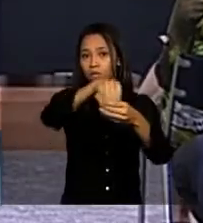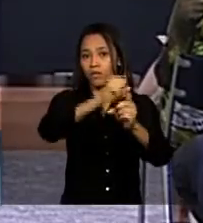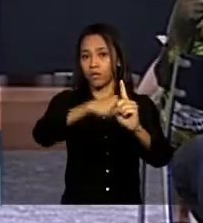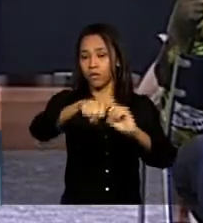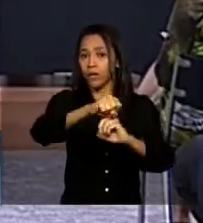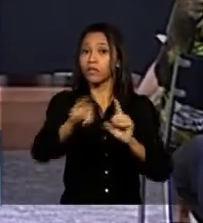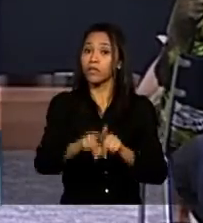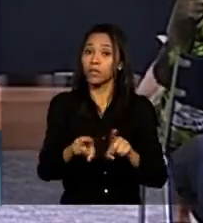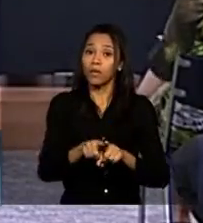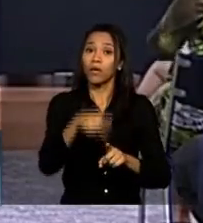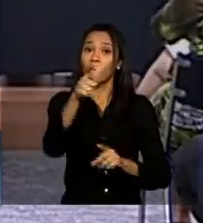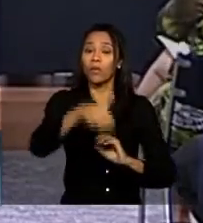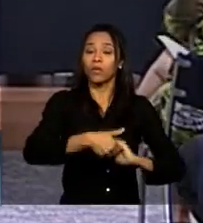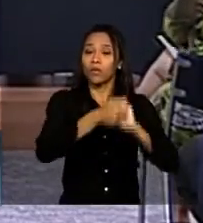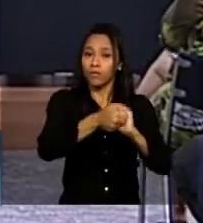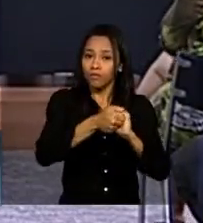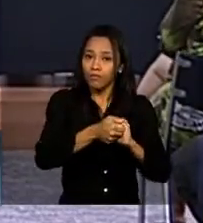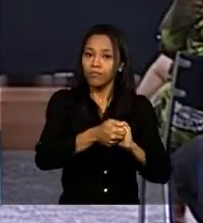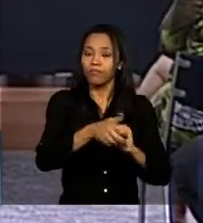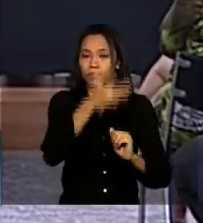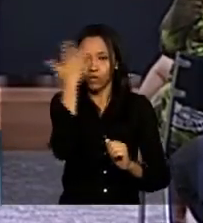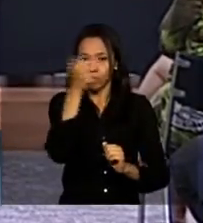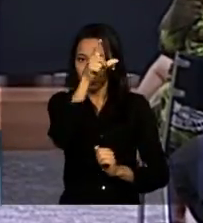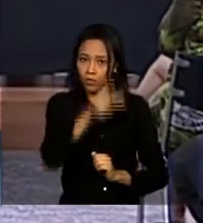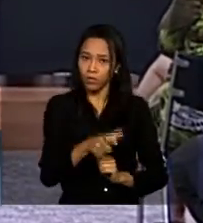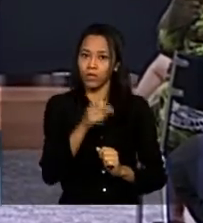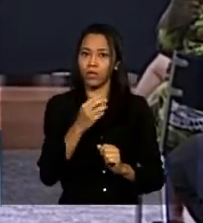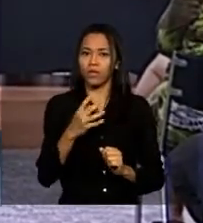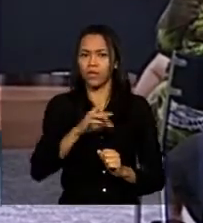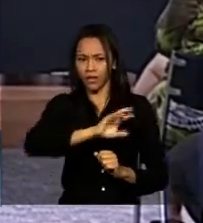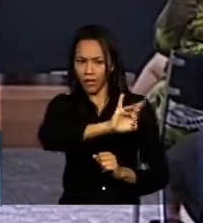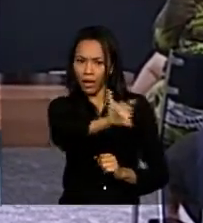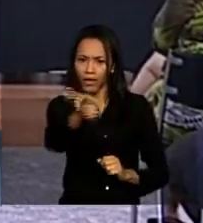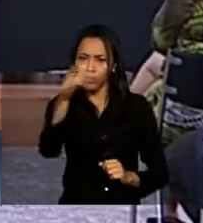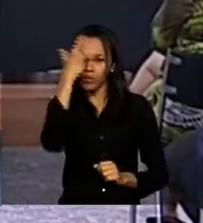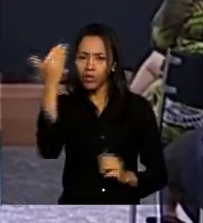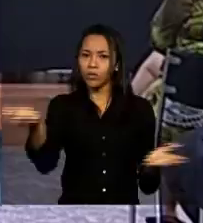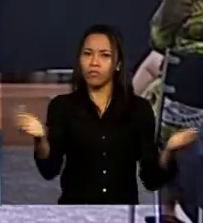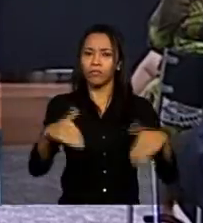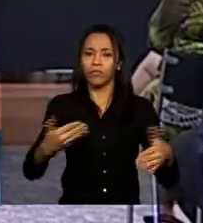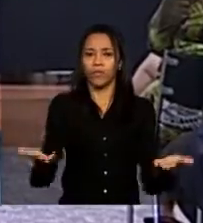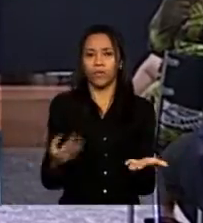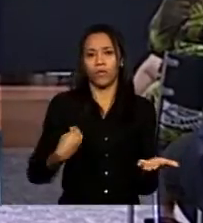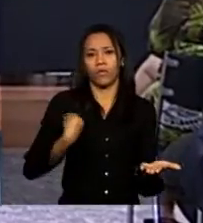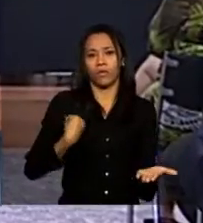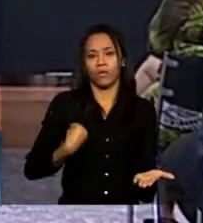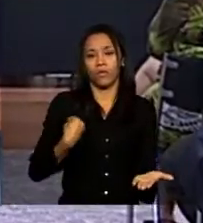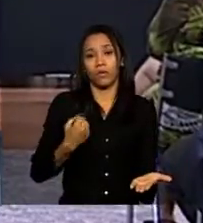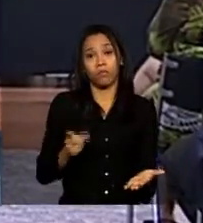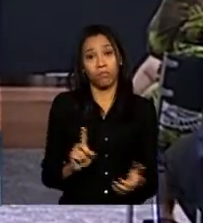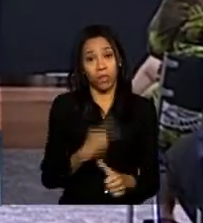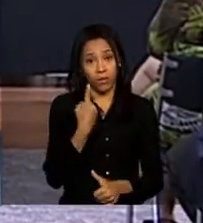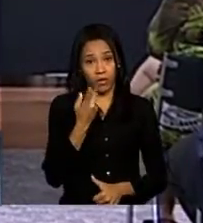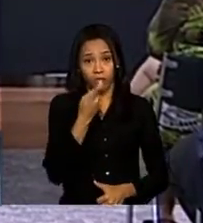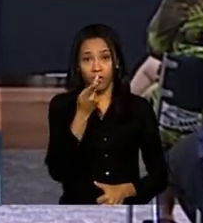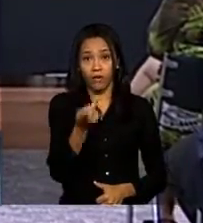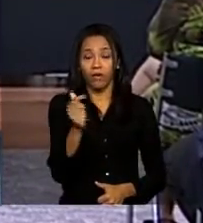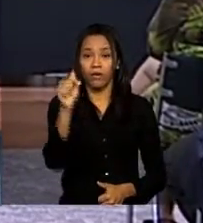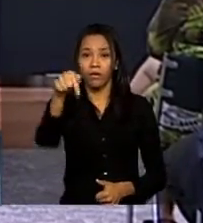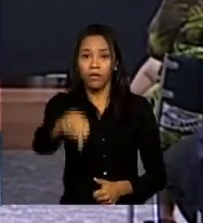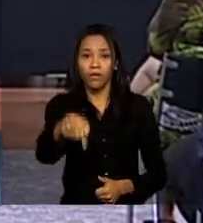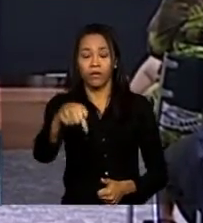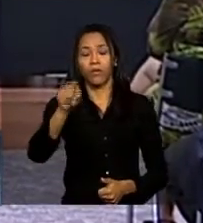Santiago, da Nave Trans, a cada um de vocês aqui presentes. Eu queria, em primeiro lugar, registrar